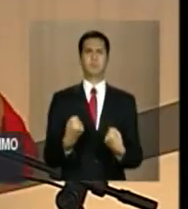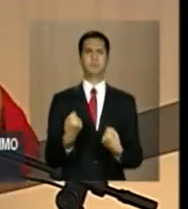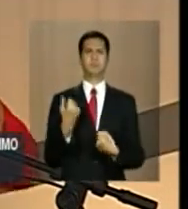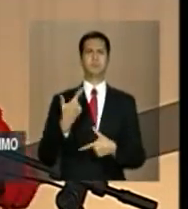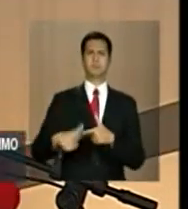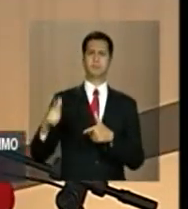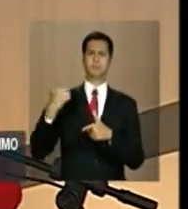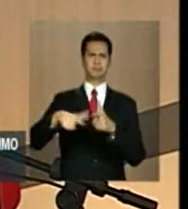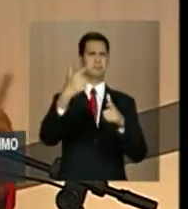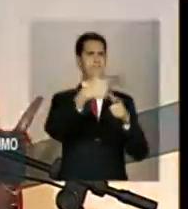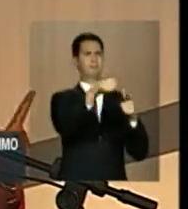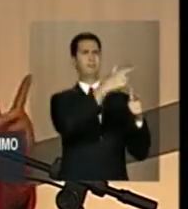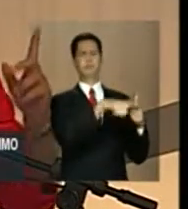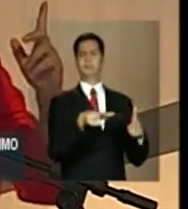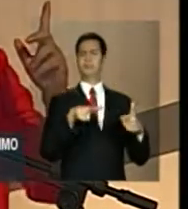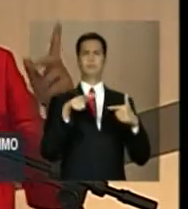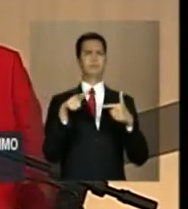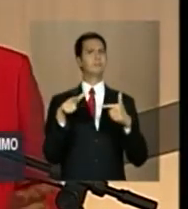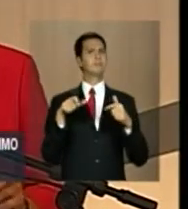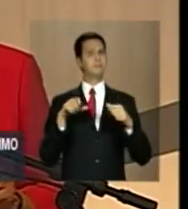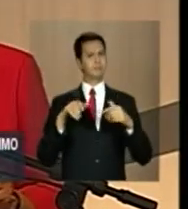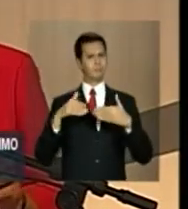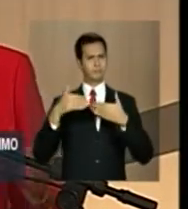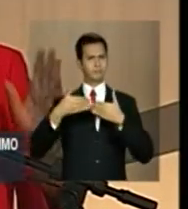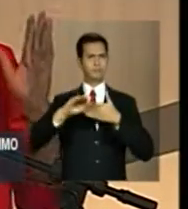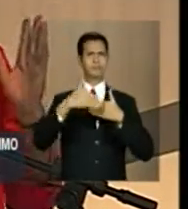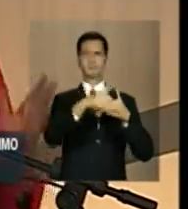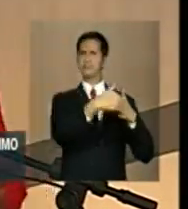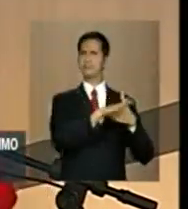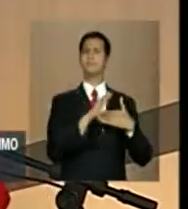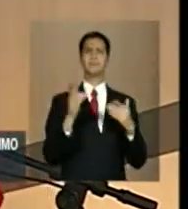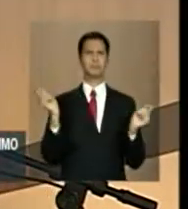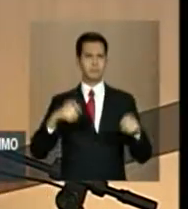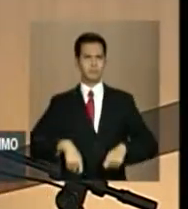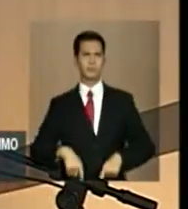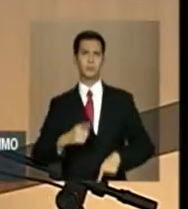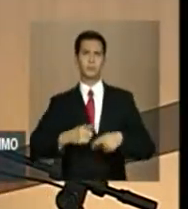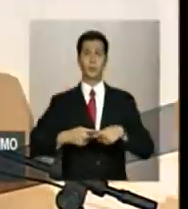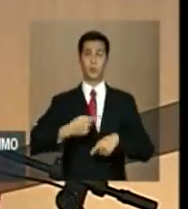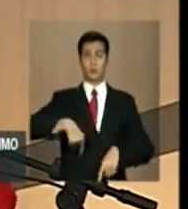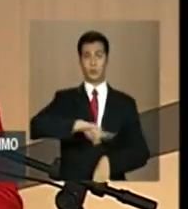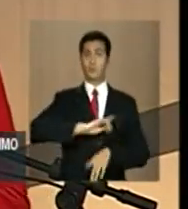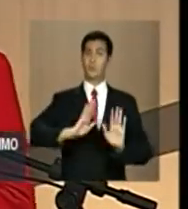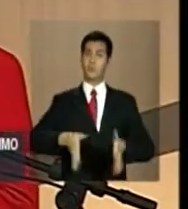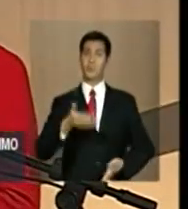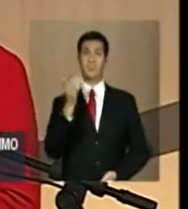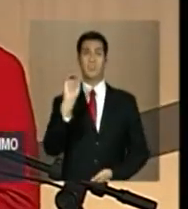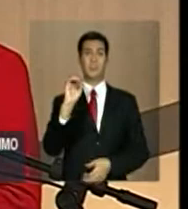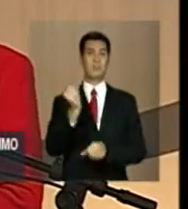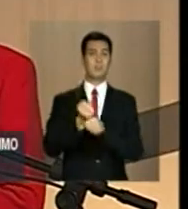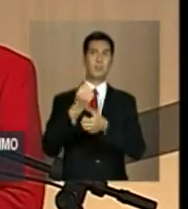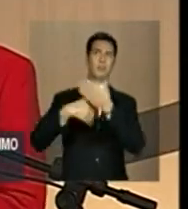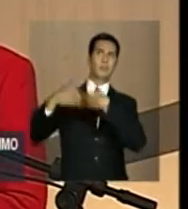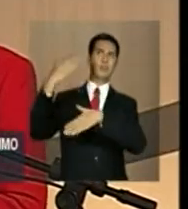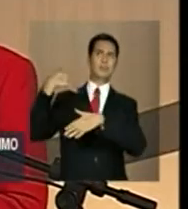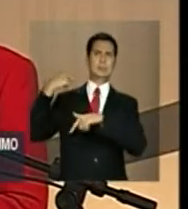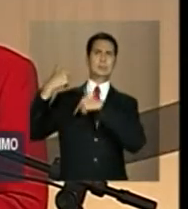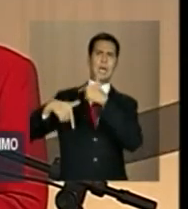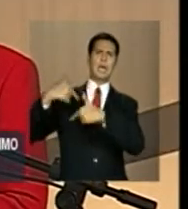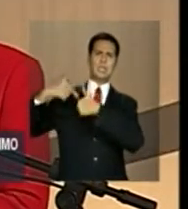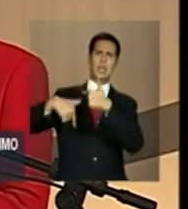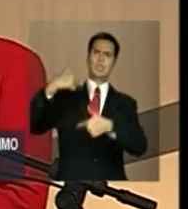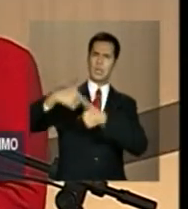nós trabalhamos ao longo de um período de mais de uma década para criar essas